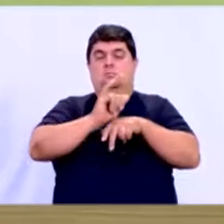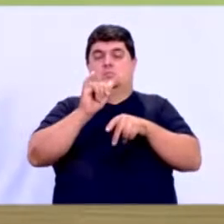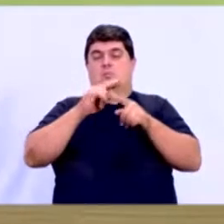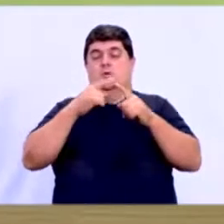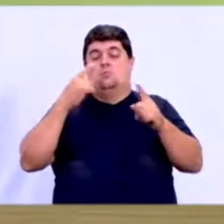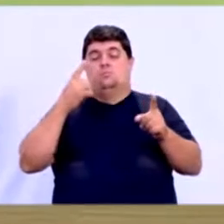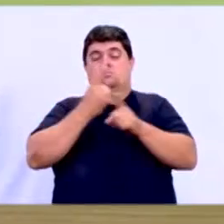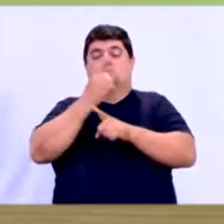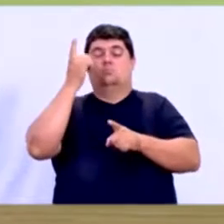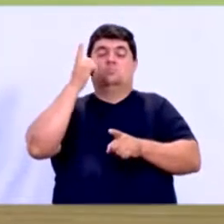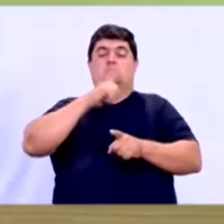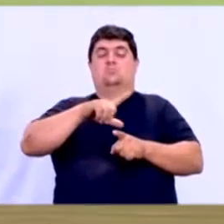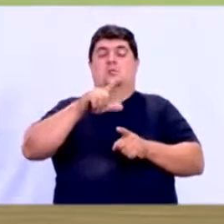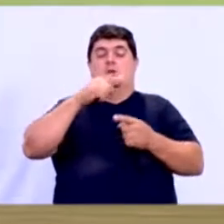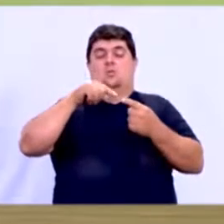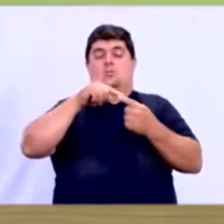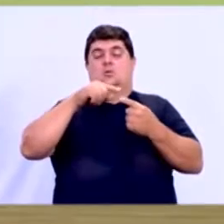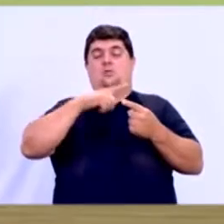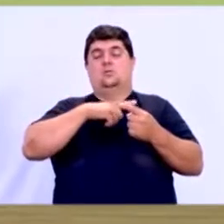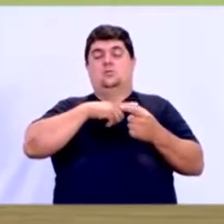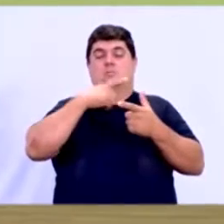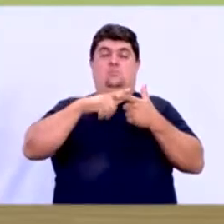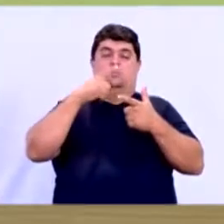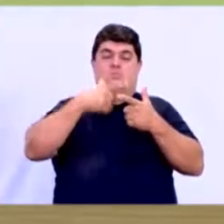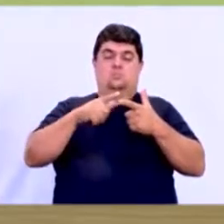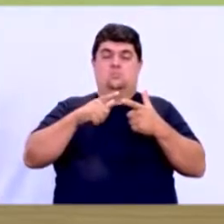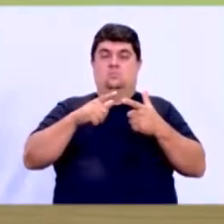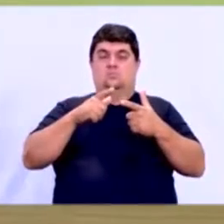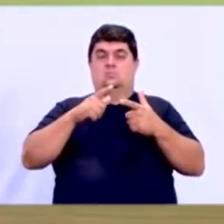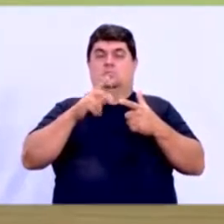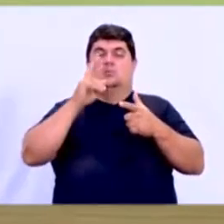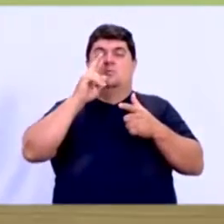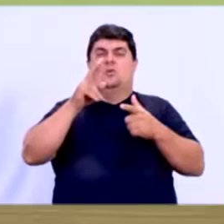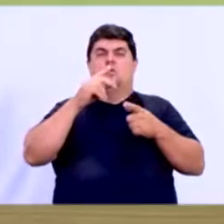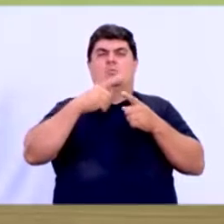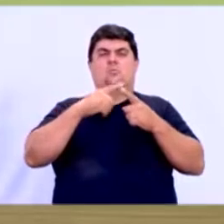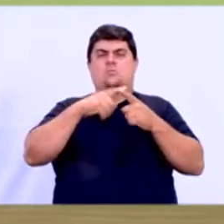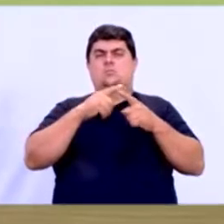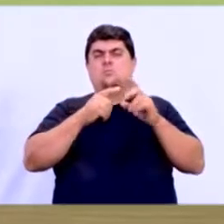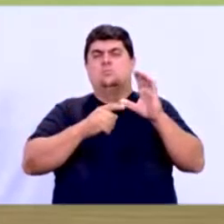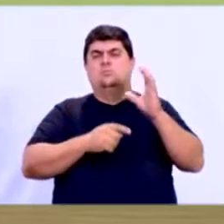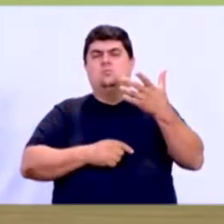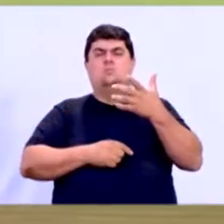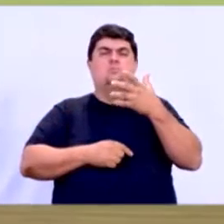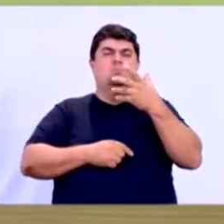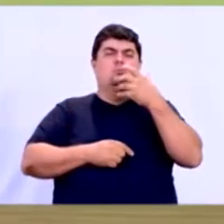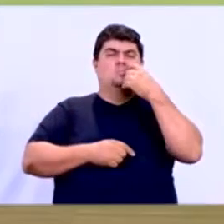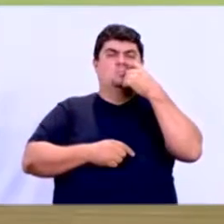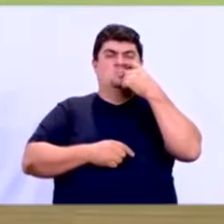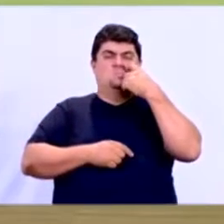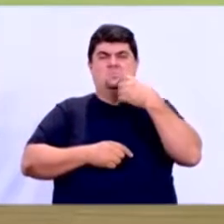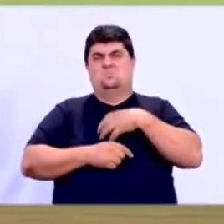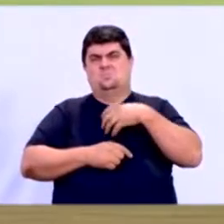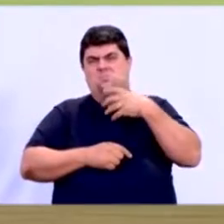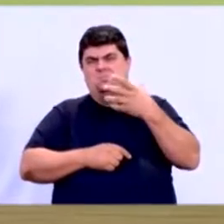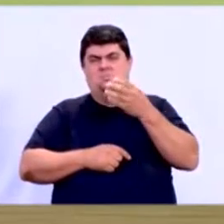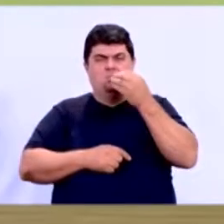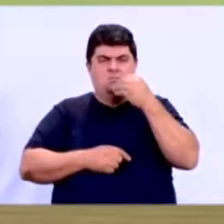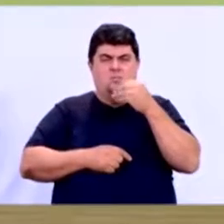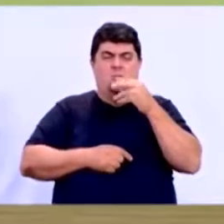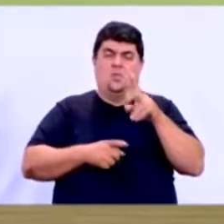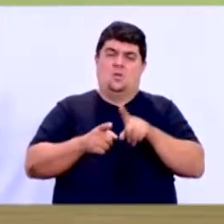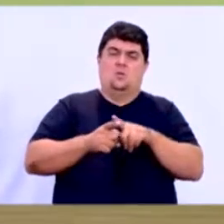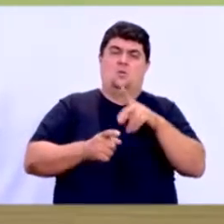identificar a empresa dentro do mercado, ou seja, analisar os aspectos internos, que seriam as forças e fraquezas que